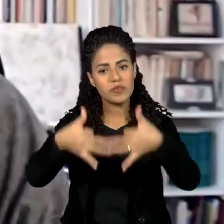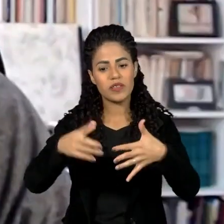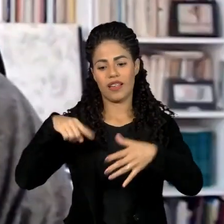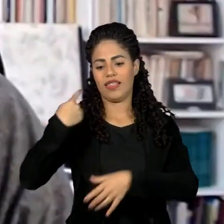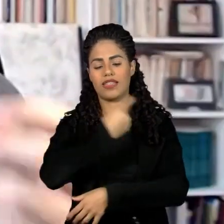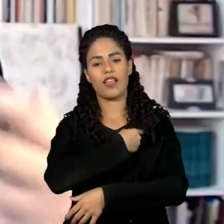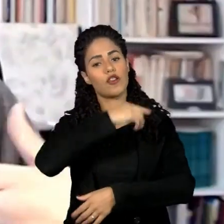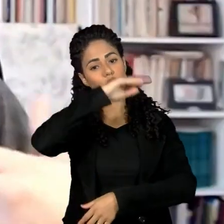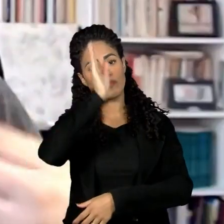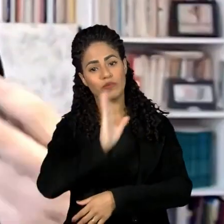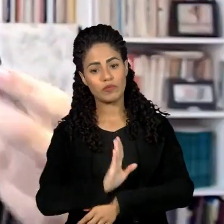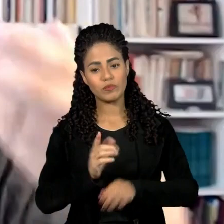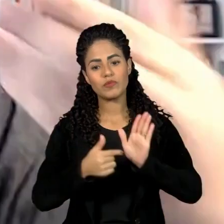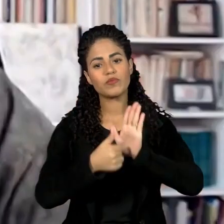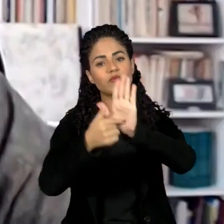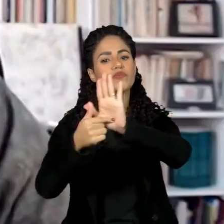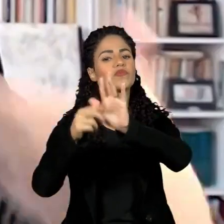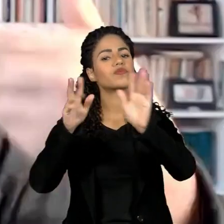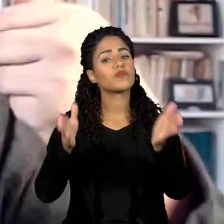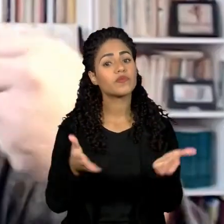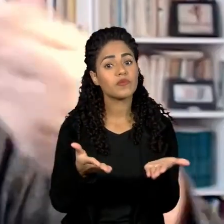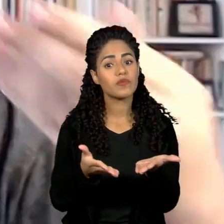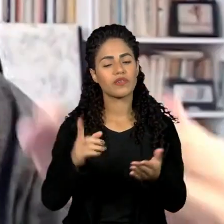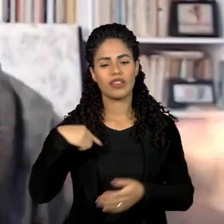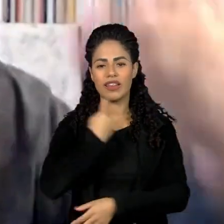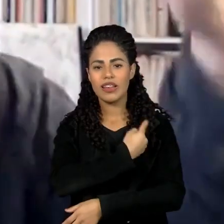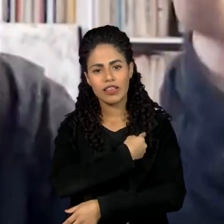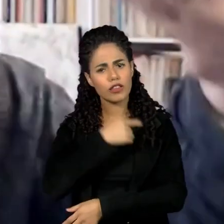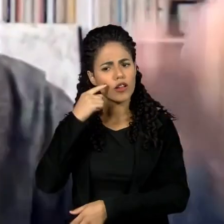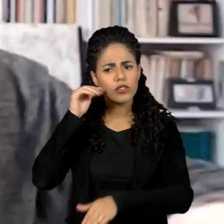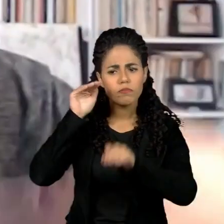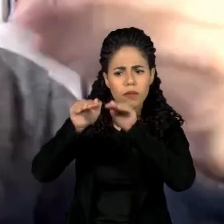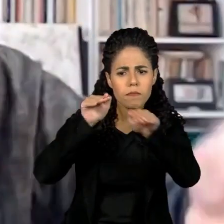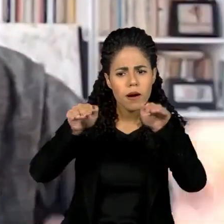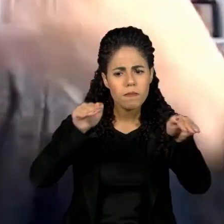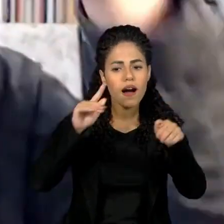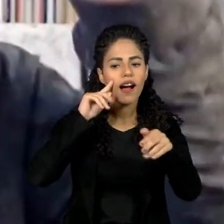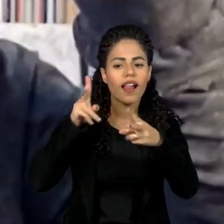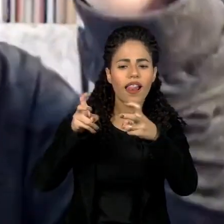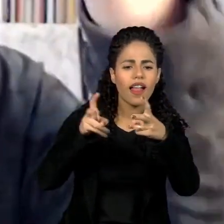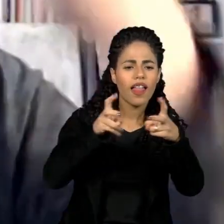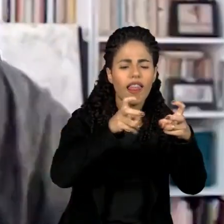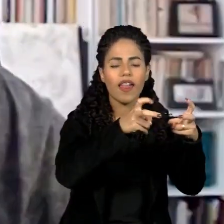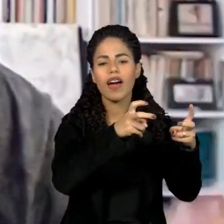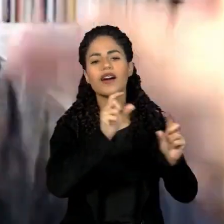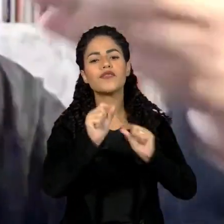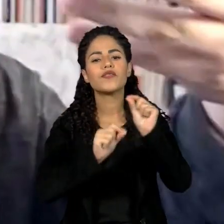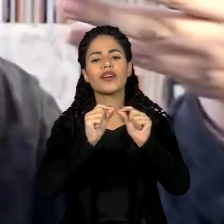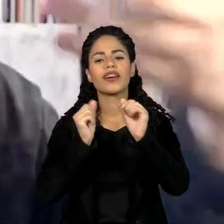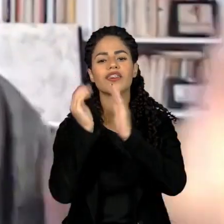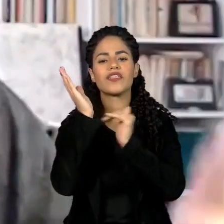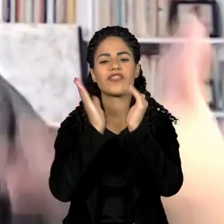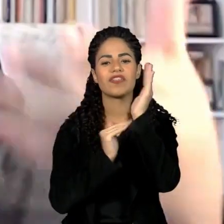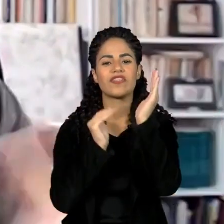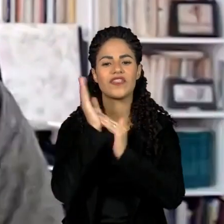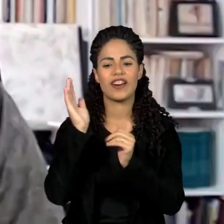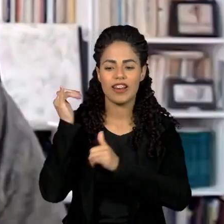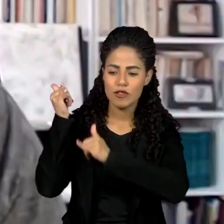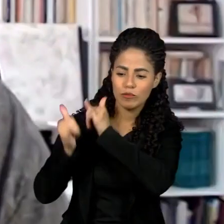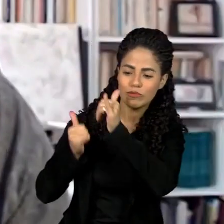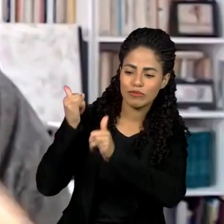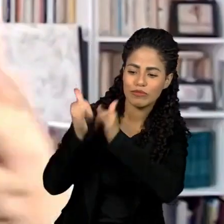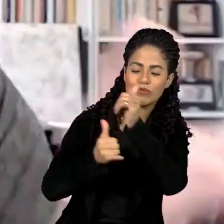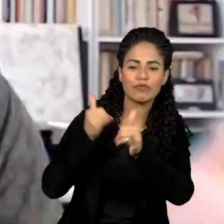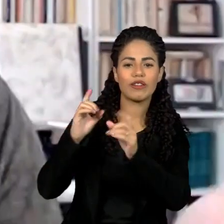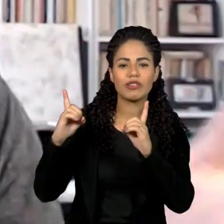sobre o Brasil. E o que a gente sempre tenta convidar as pessoas é para perceber isso, né? Esse folclore que é presente,